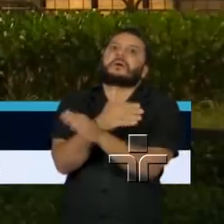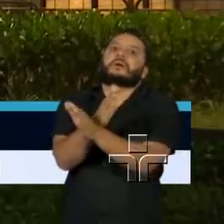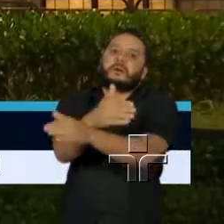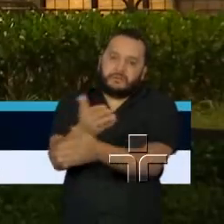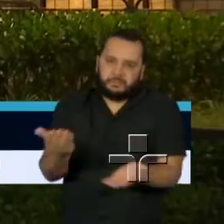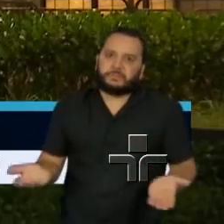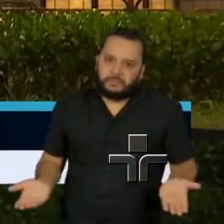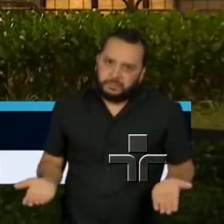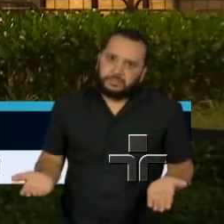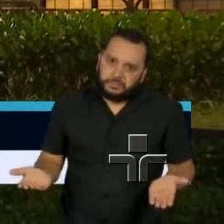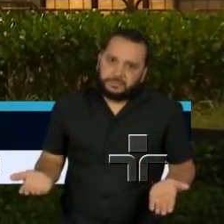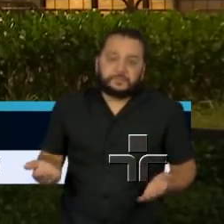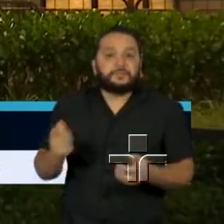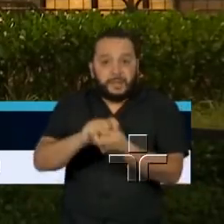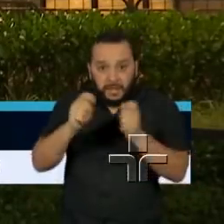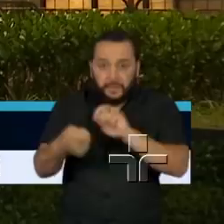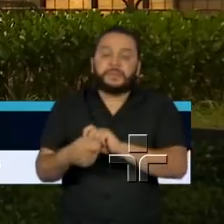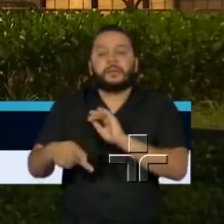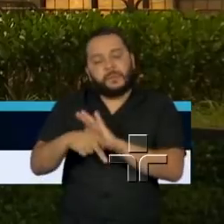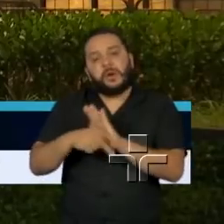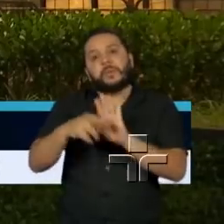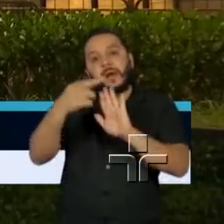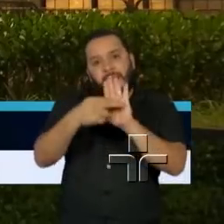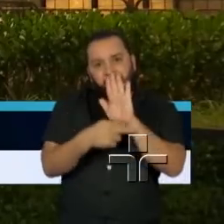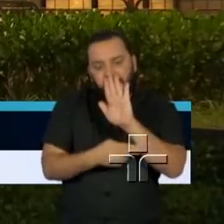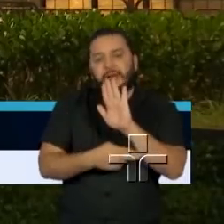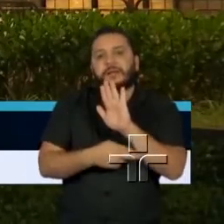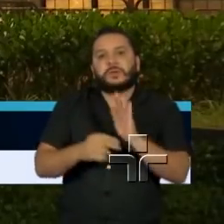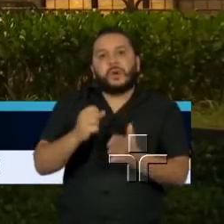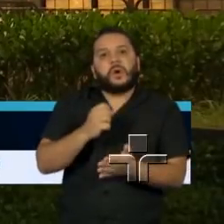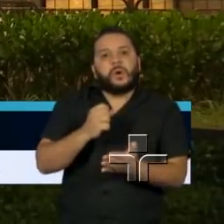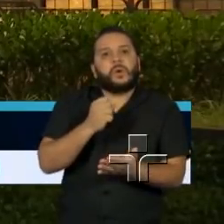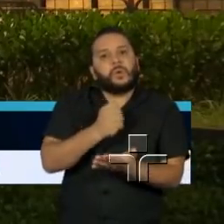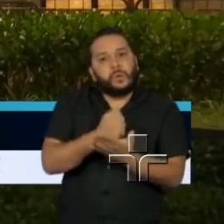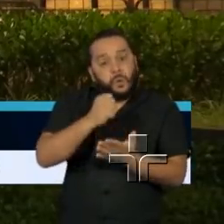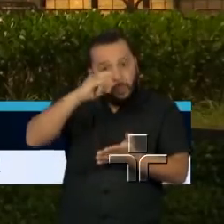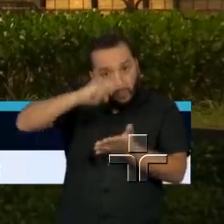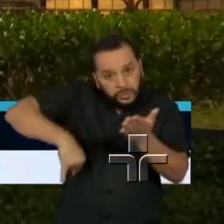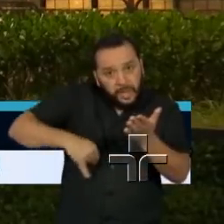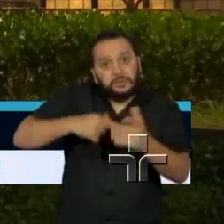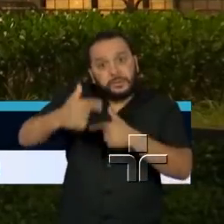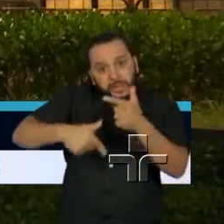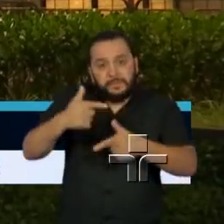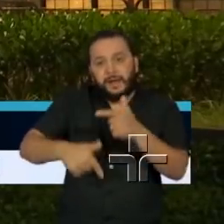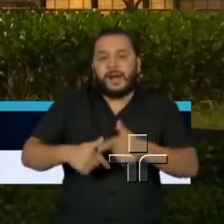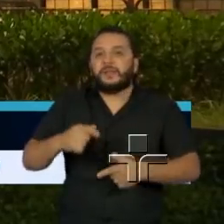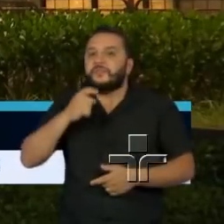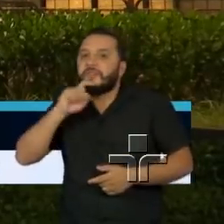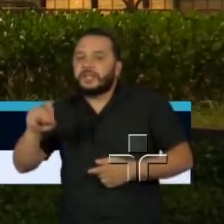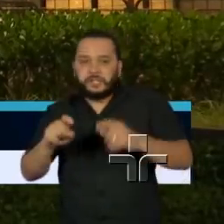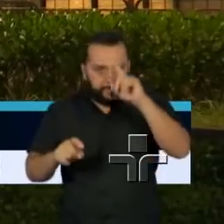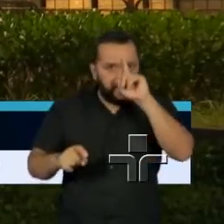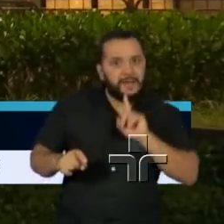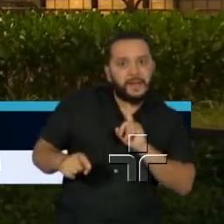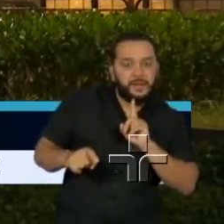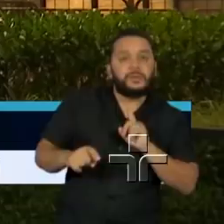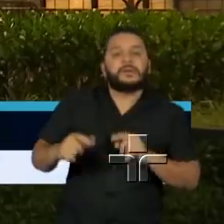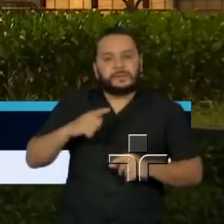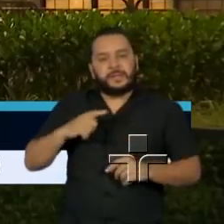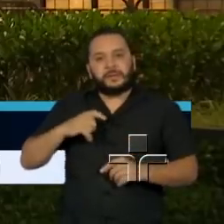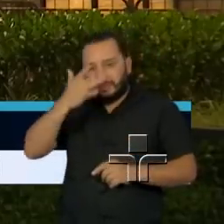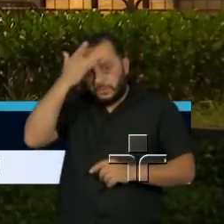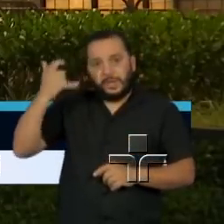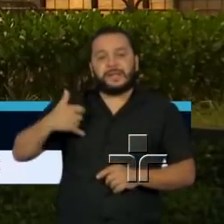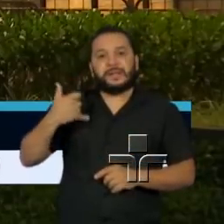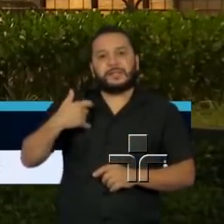equivocar. Para se adequar às regras do contrato de trabalho verde e amarelo, nova modalidade de contratação para pessoas entre 18 e 29 anos,